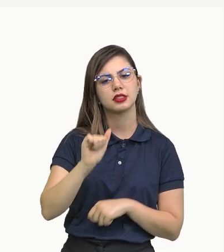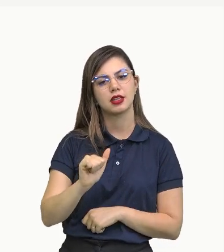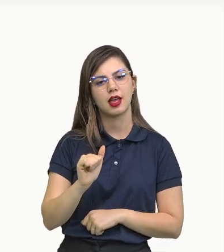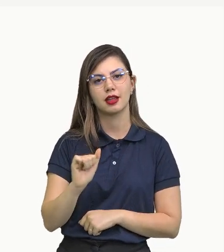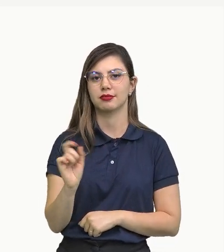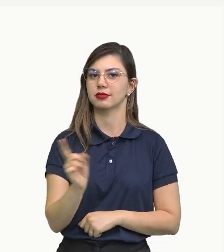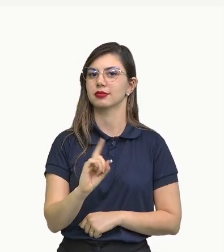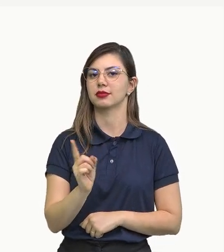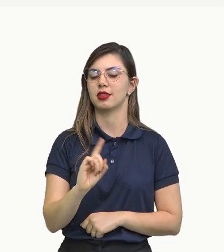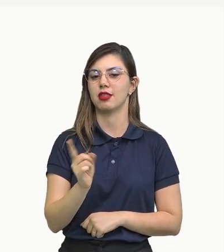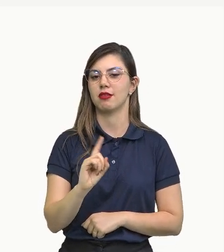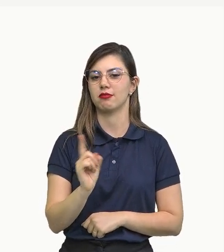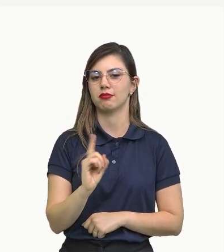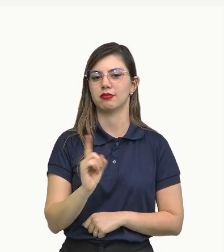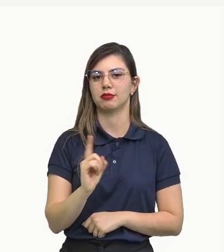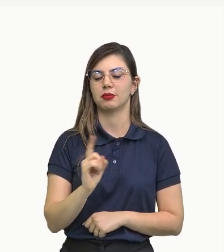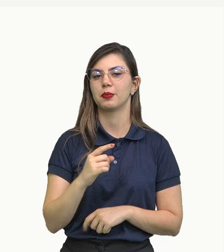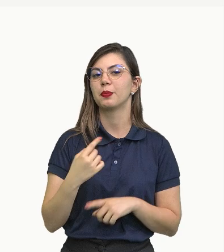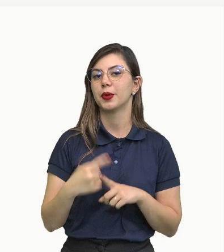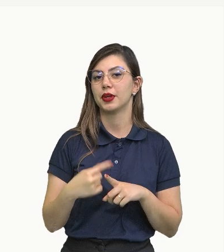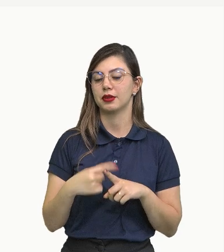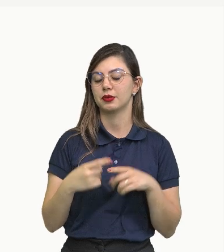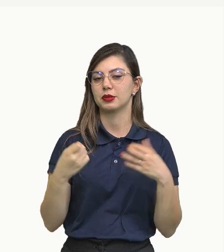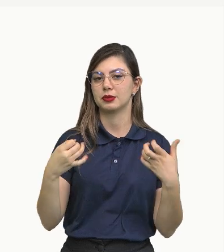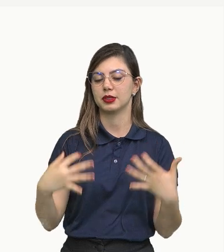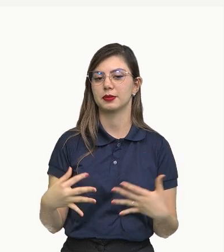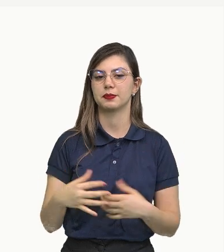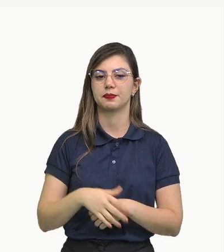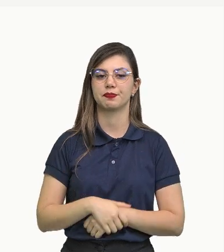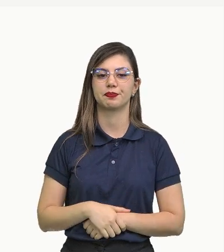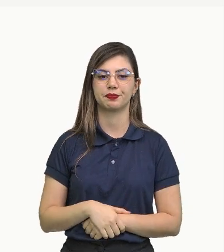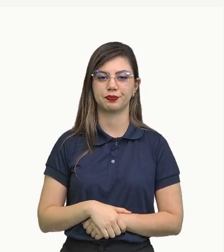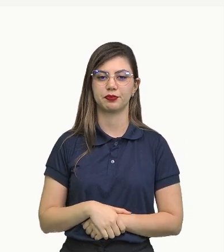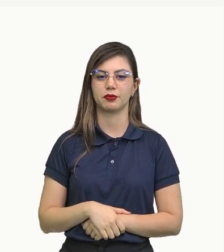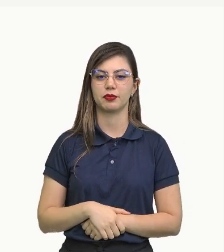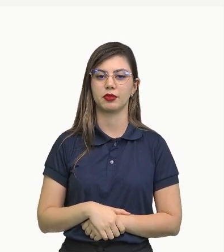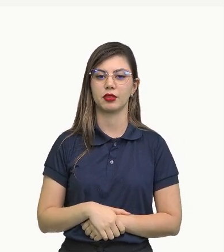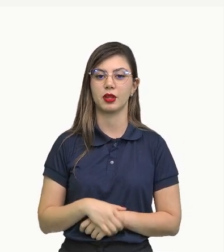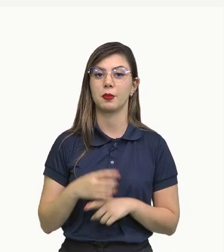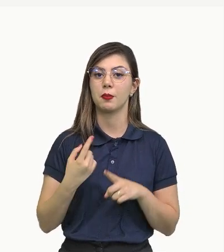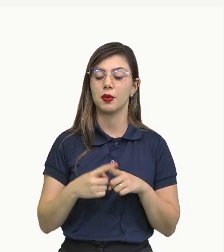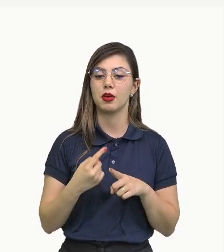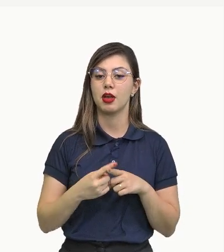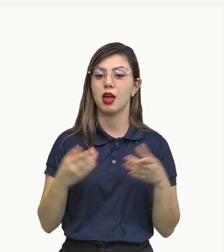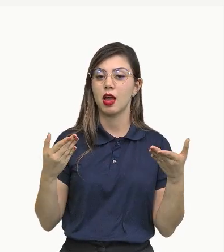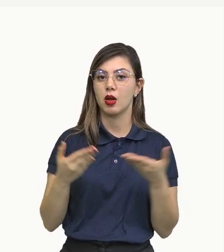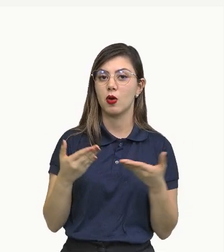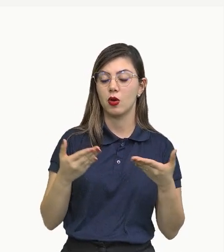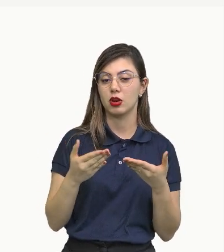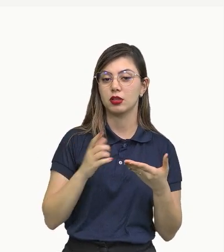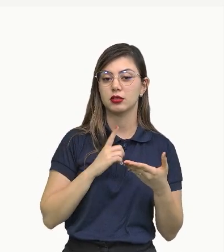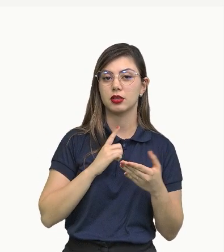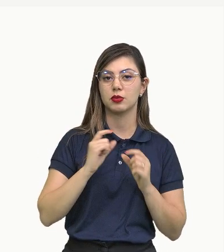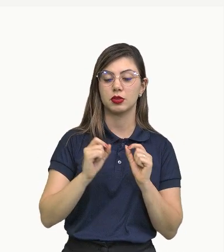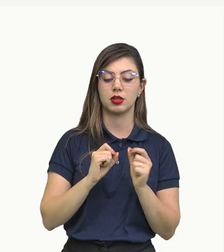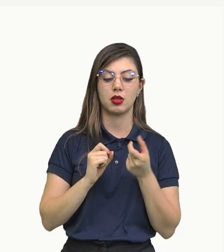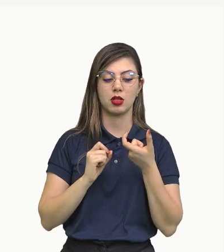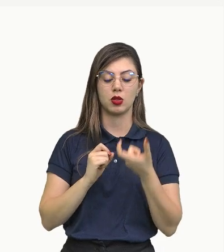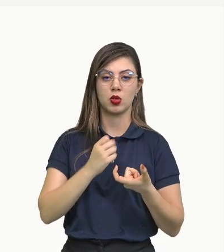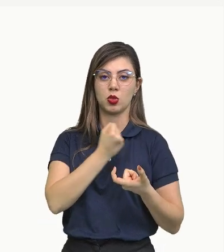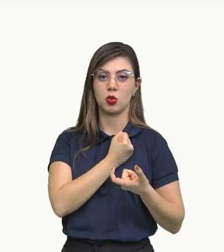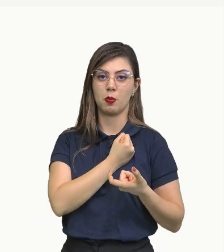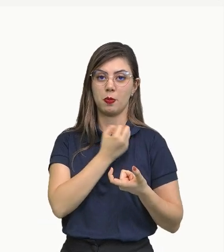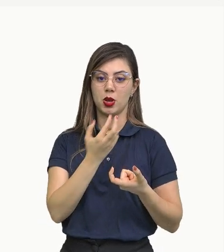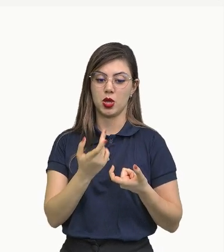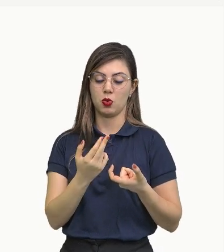não vai ser 3 vezes A. Sabe por quê? Porque aqui nós vamos cair na multiplicação de potência de mesma base, é uma